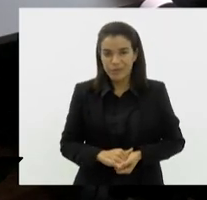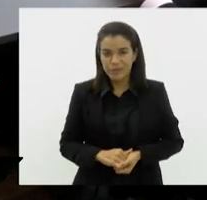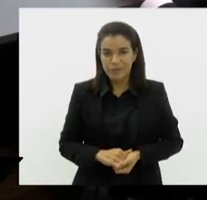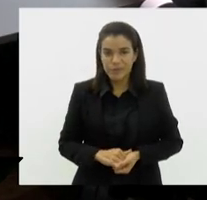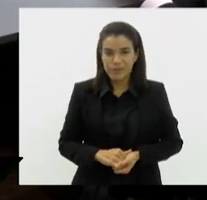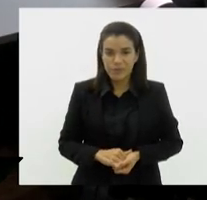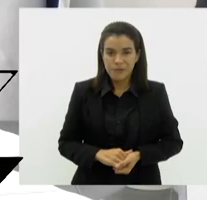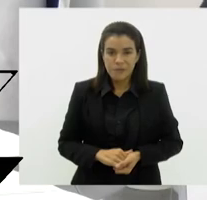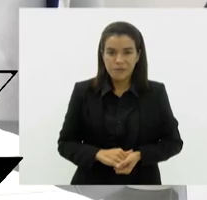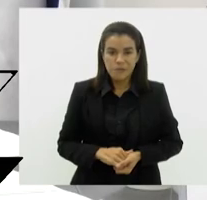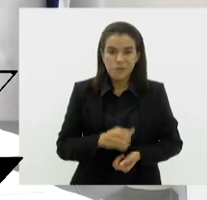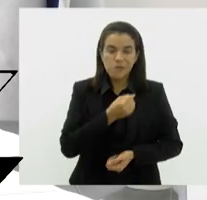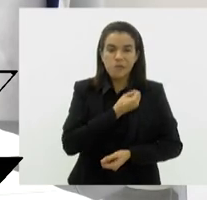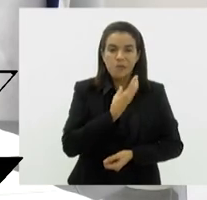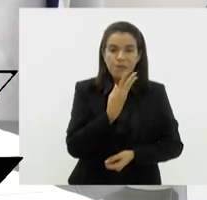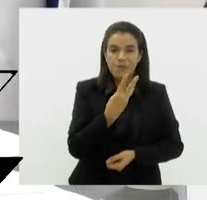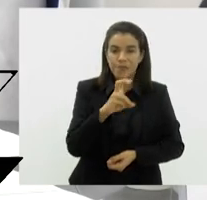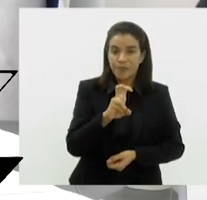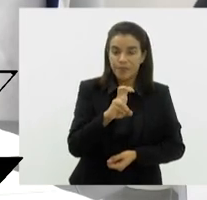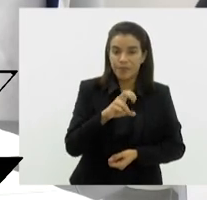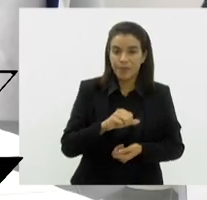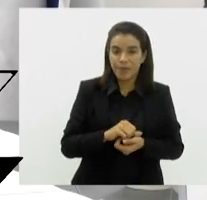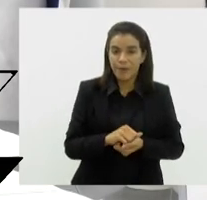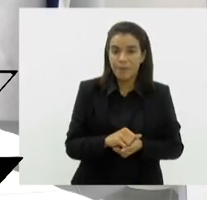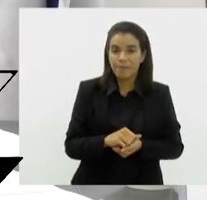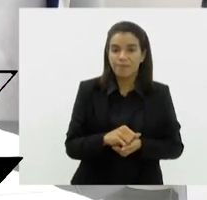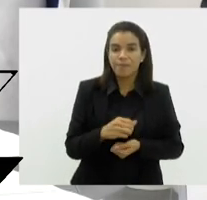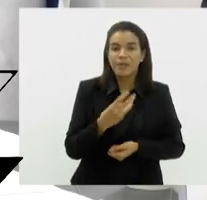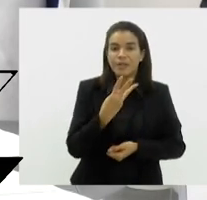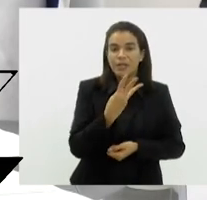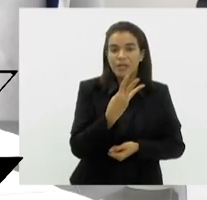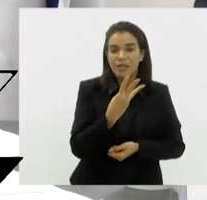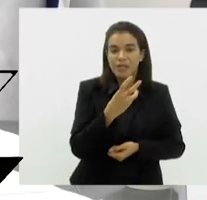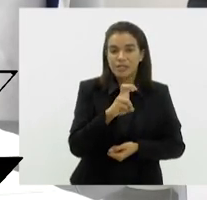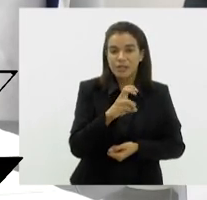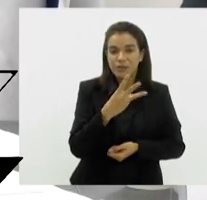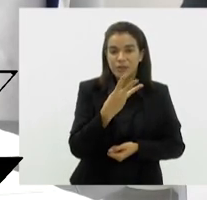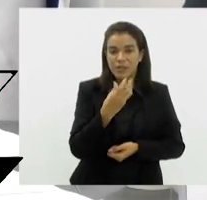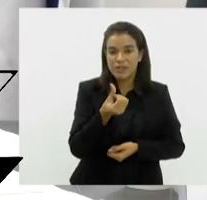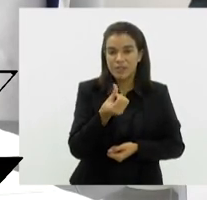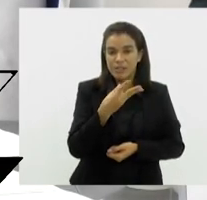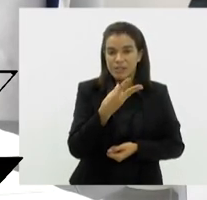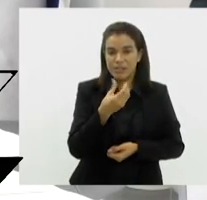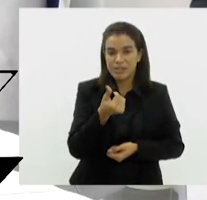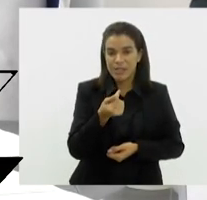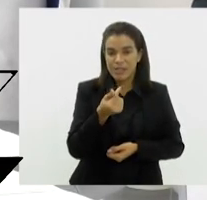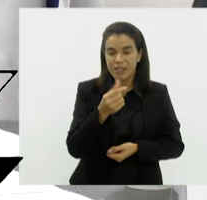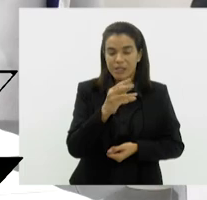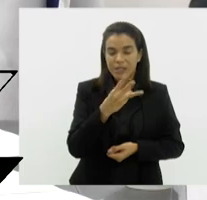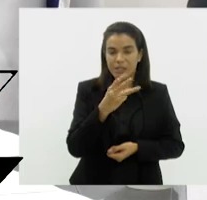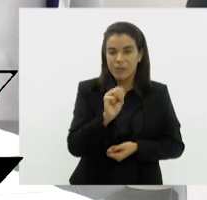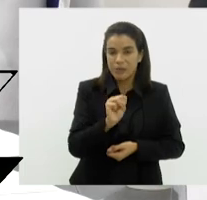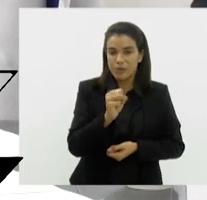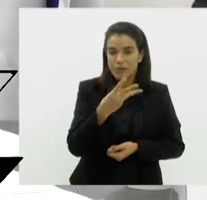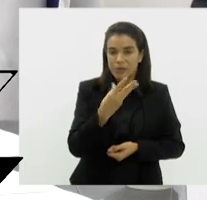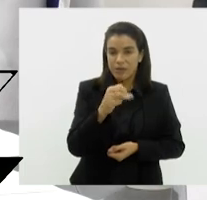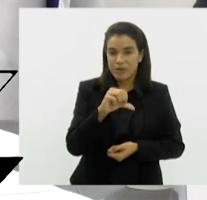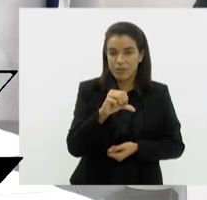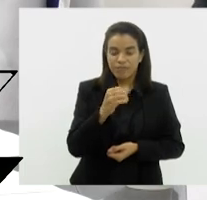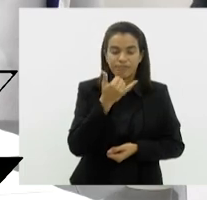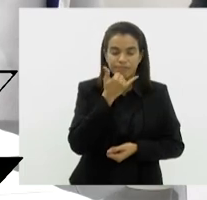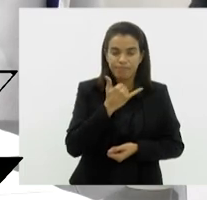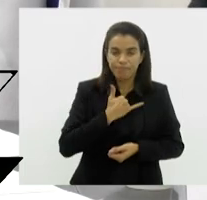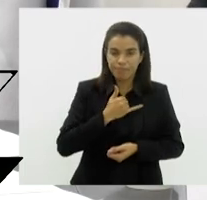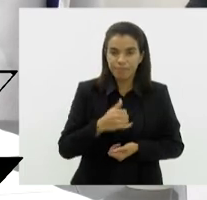Então, 35. 35, 36, 37, 38 e 39. Não,